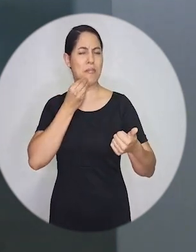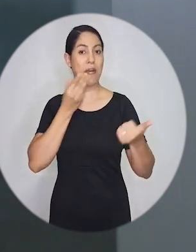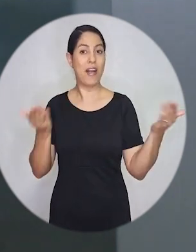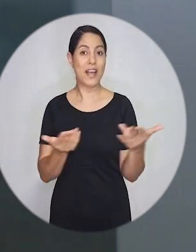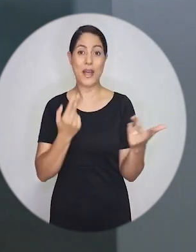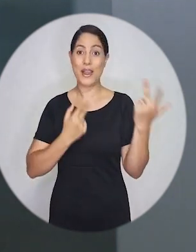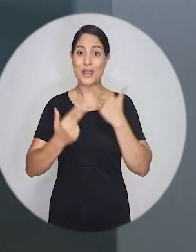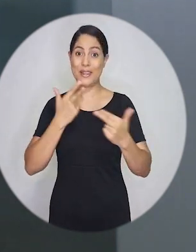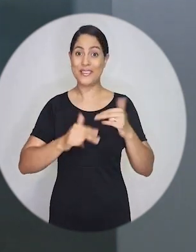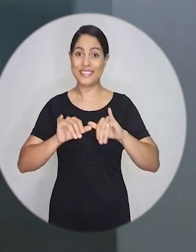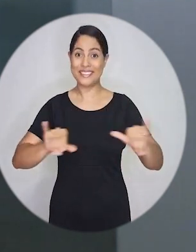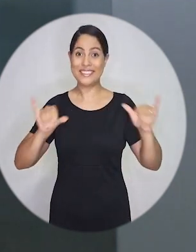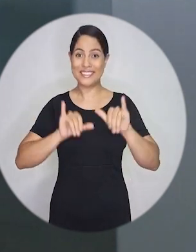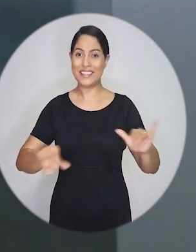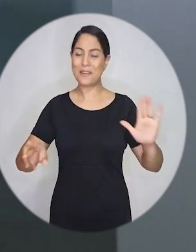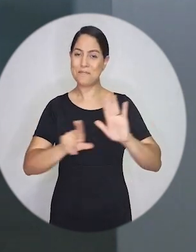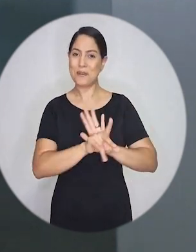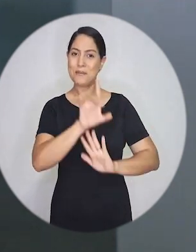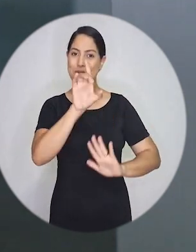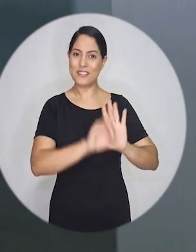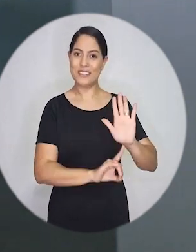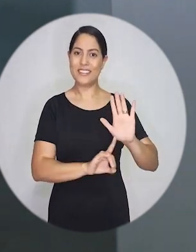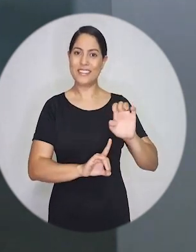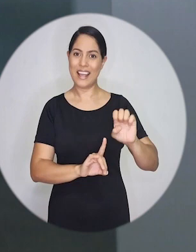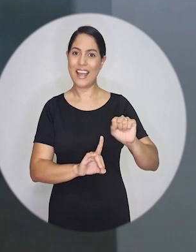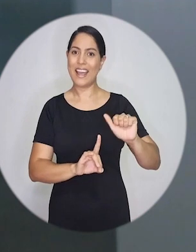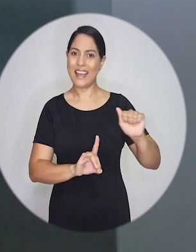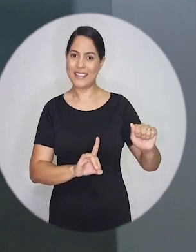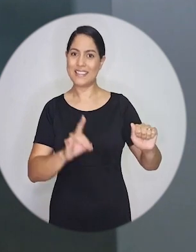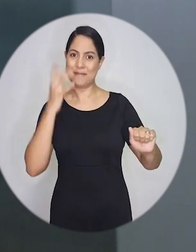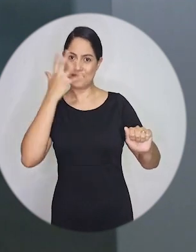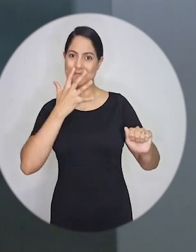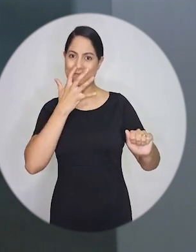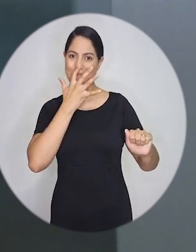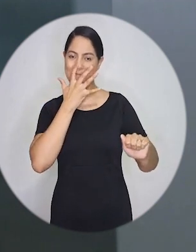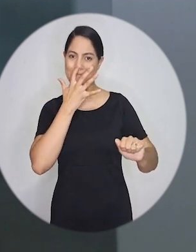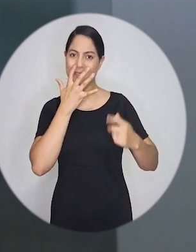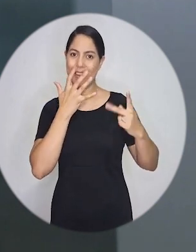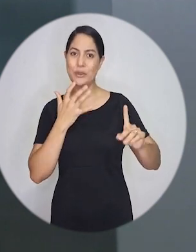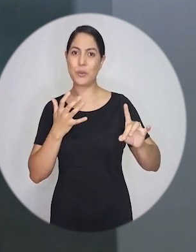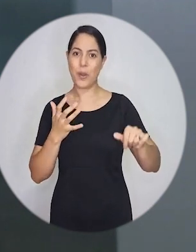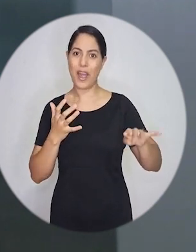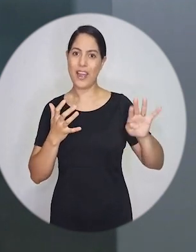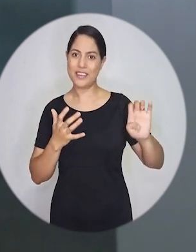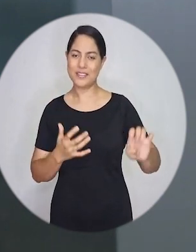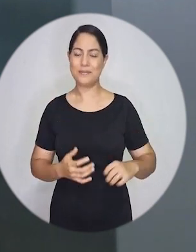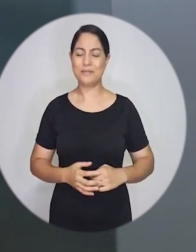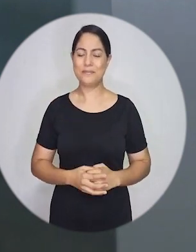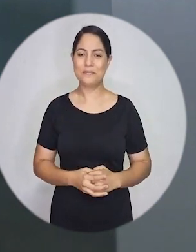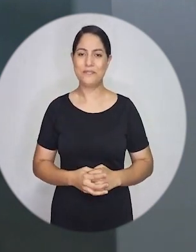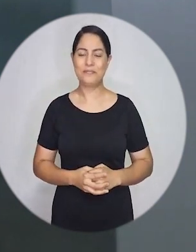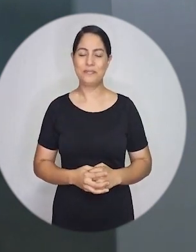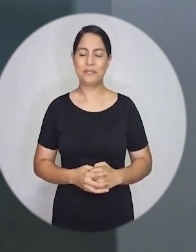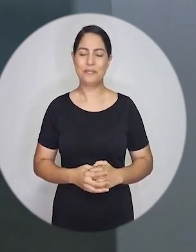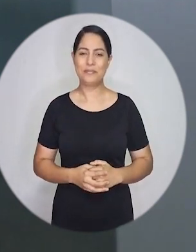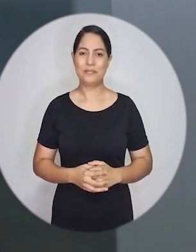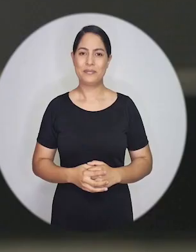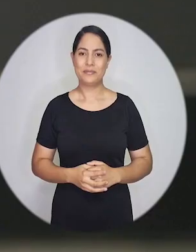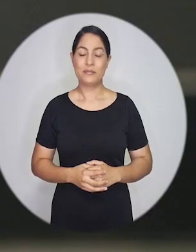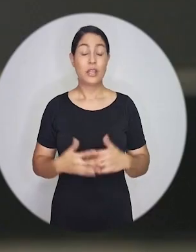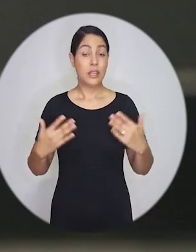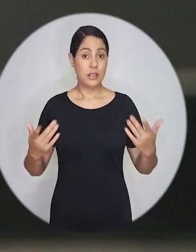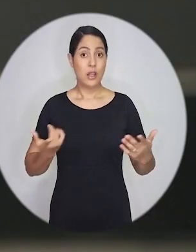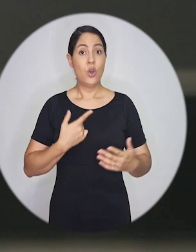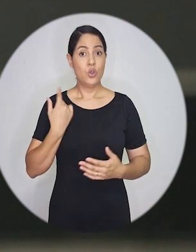pode ficar ainda melhor. Quem conta as novidades pra gente é o próprio diretor-geral da ESA Nacional, Rony Duarte. Confira.